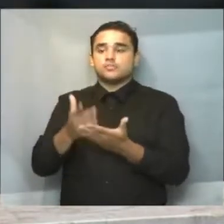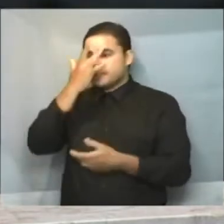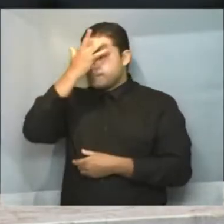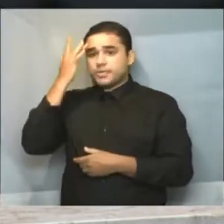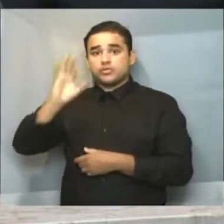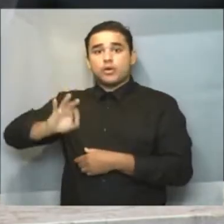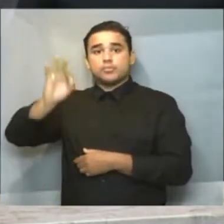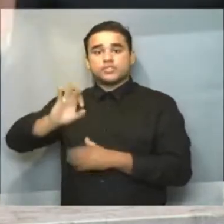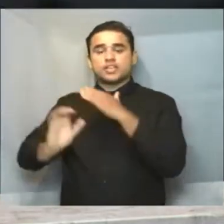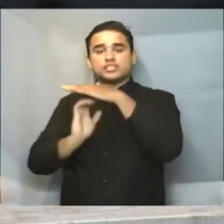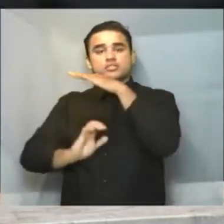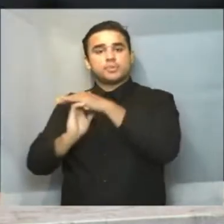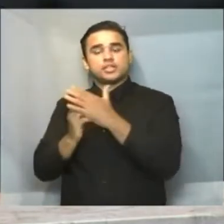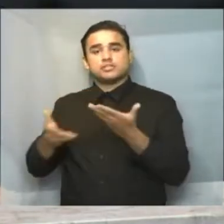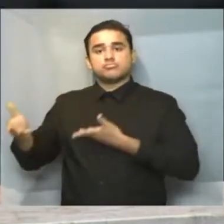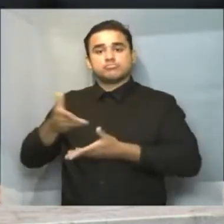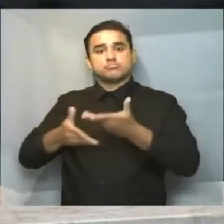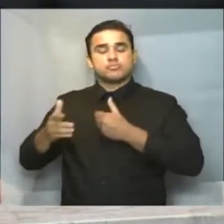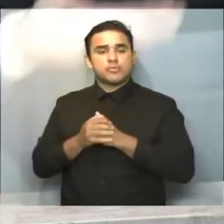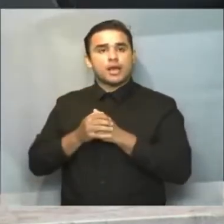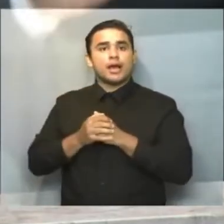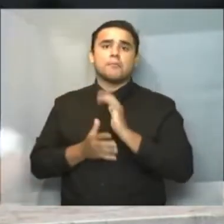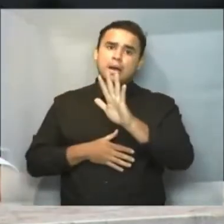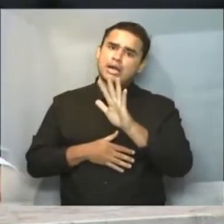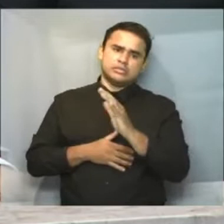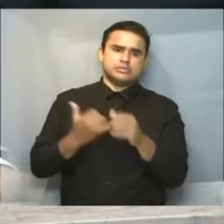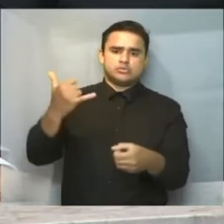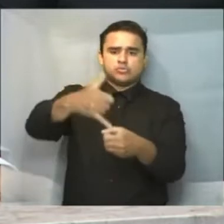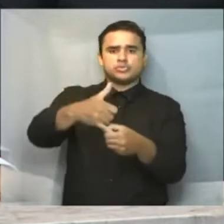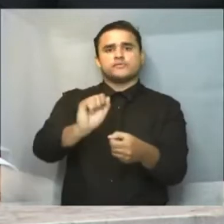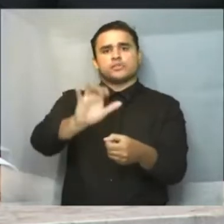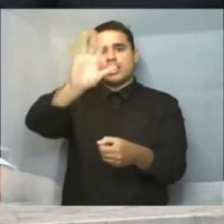tenho culpa não, se a gasolina está R$ 8,00, não tenho nada a ver com isso não.